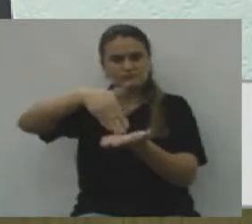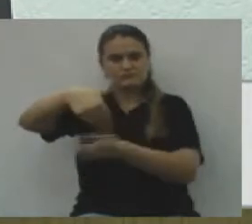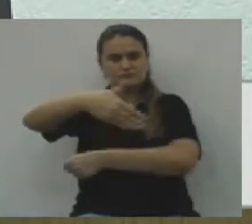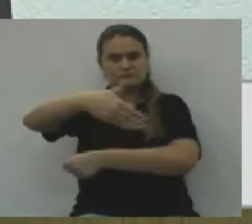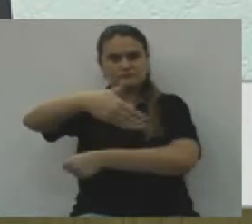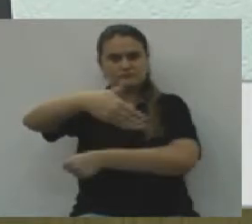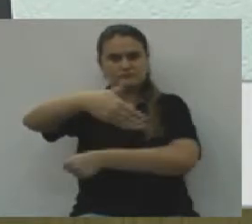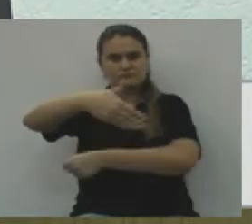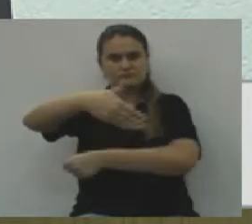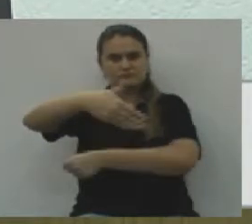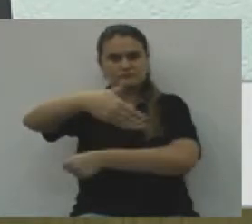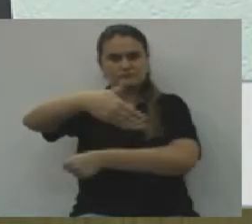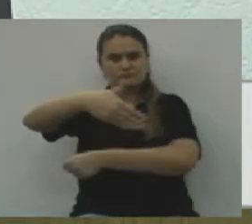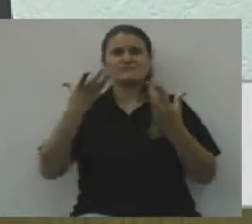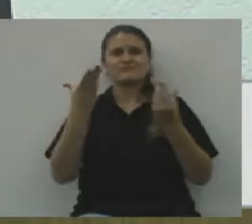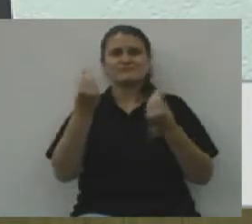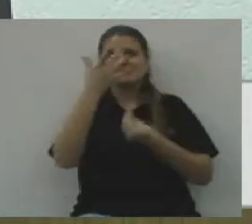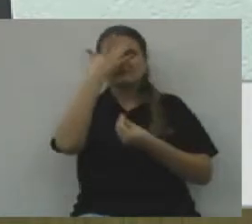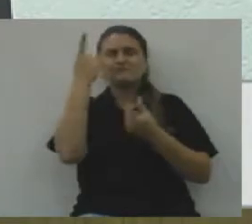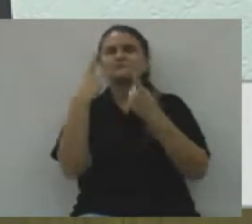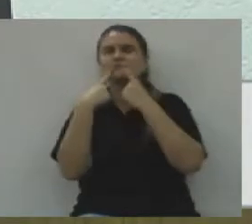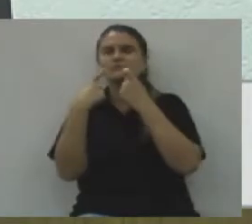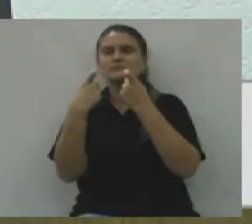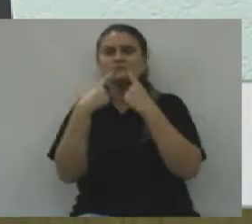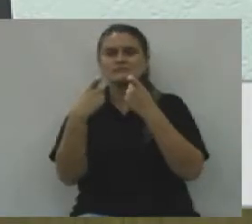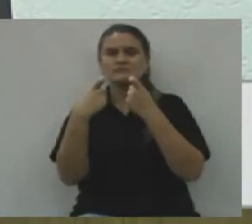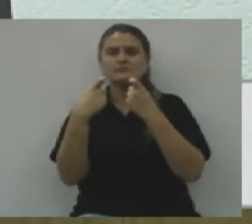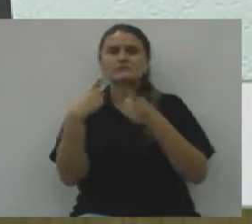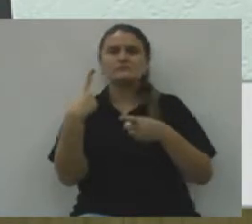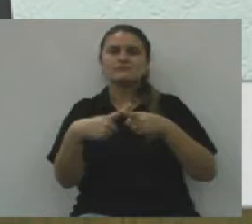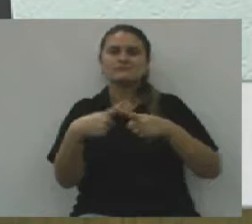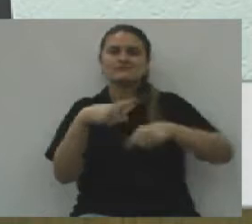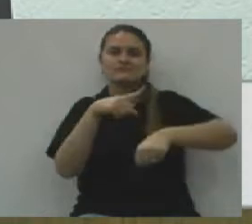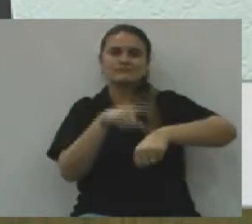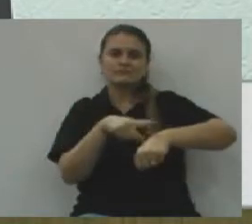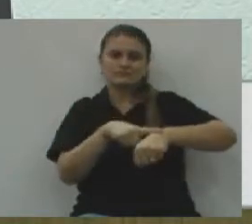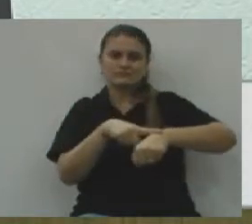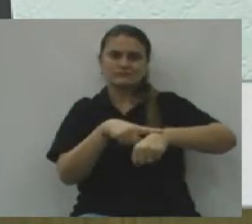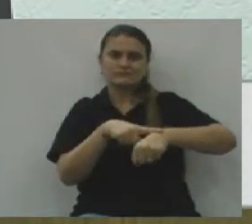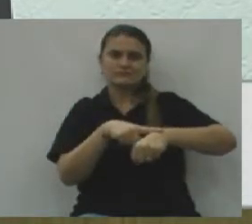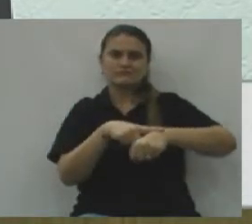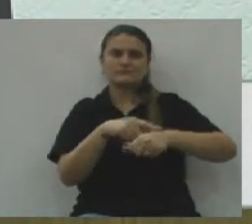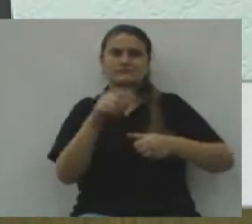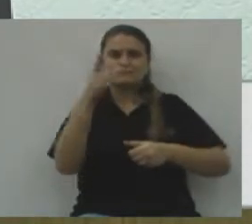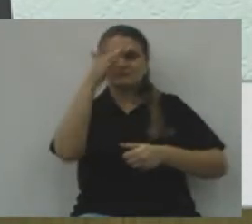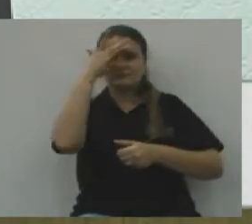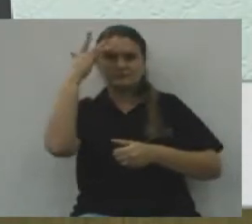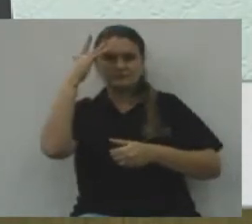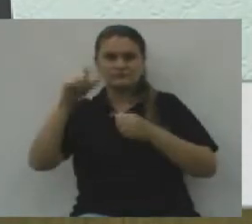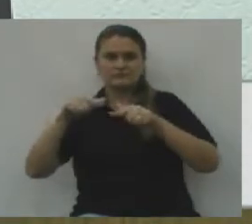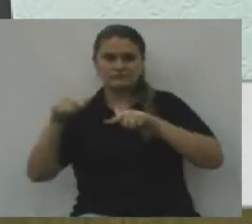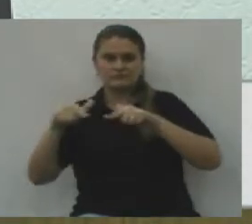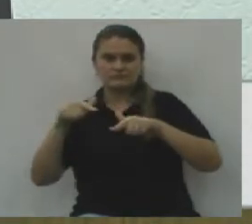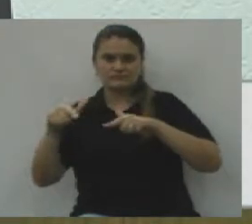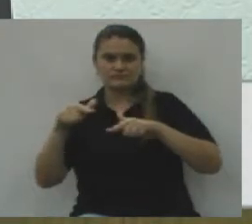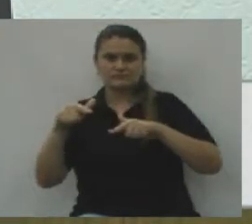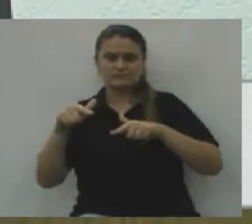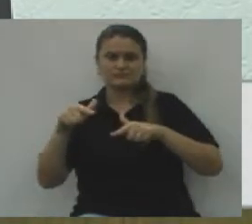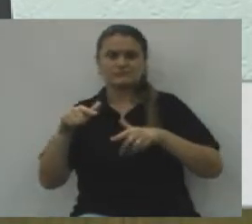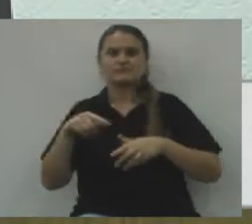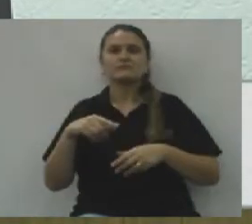porém, houve muitas de munícipes referente ao horário em que está sendo executado durante